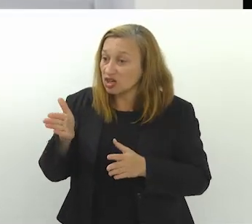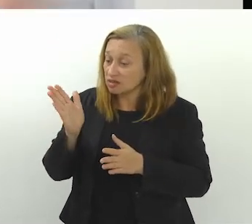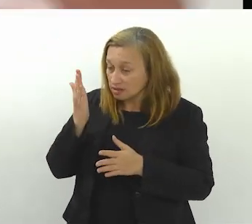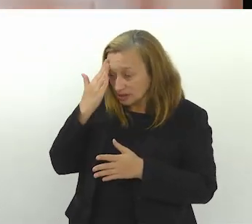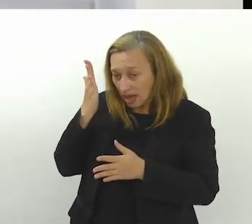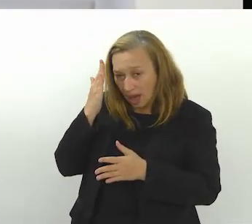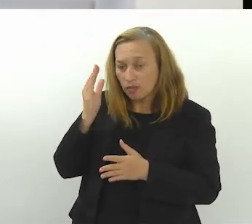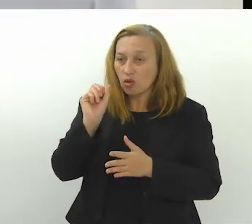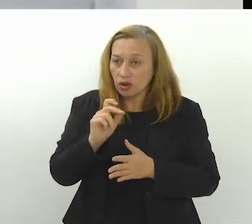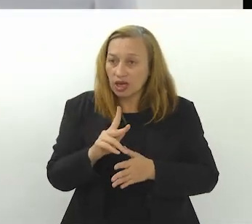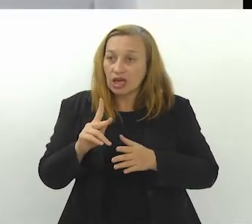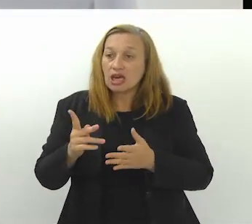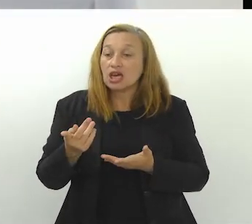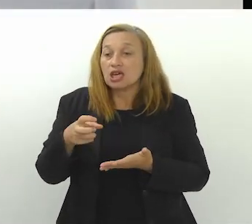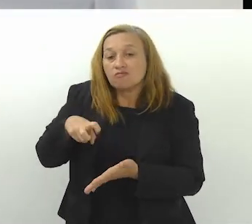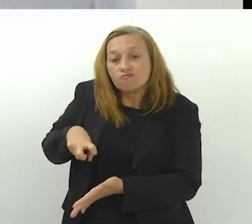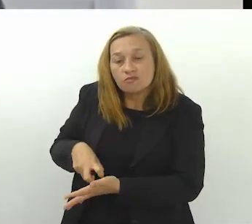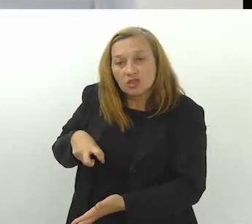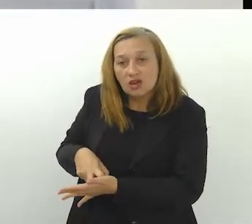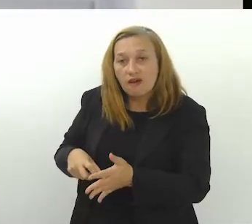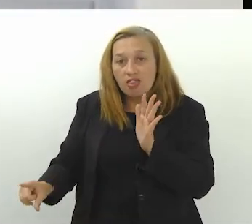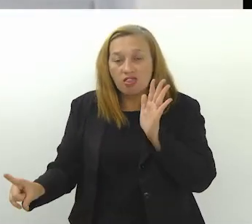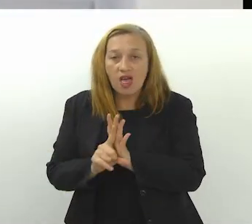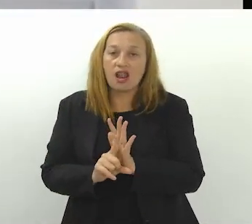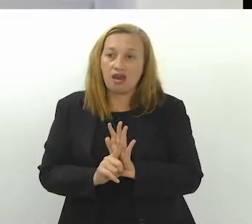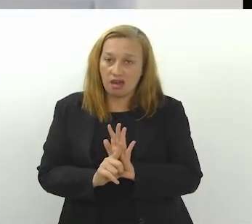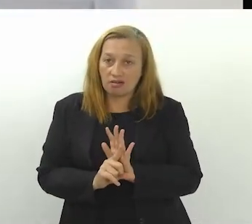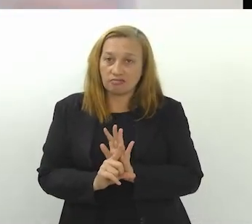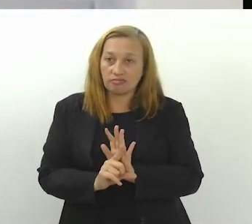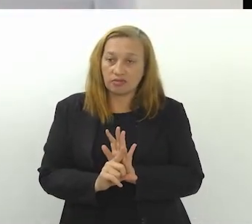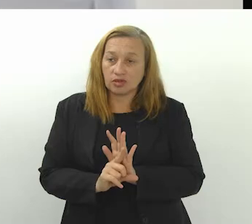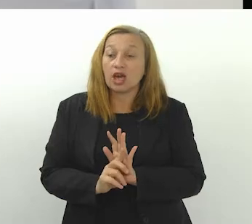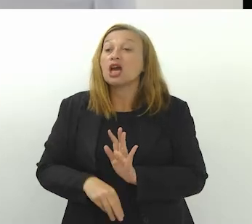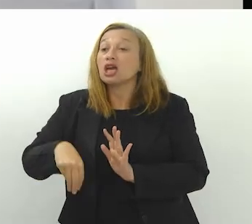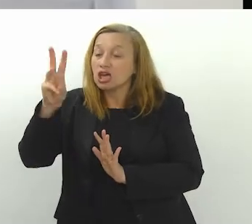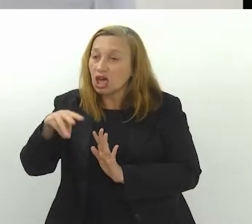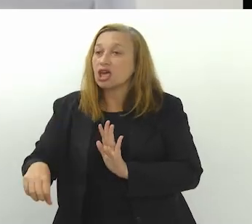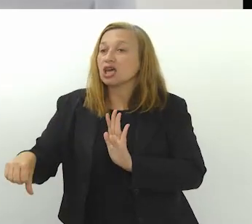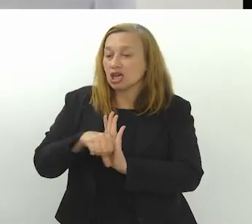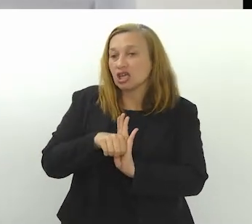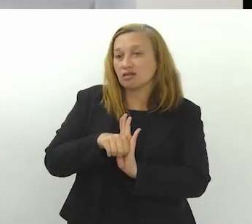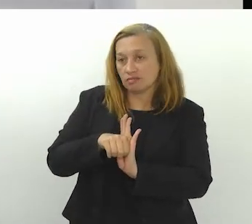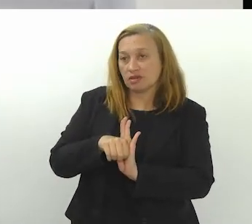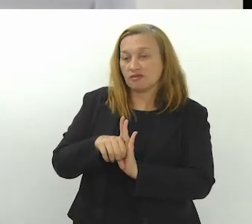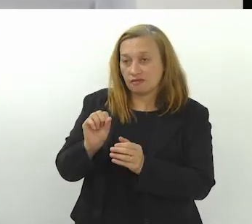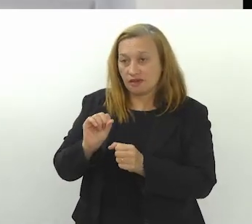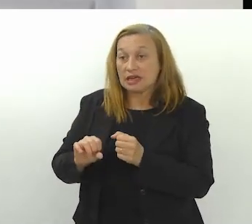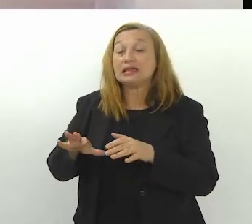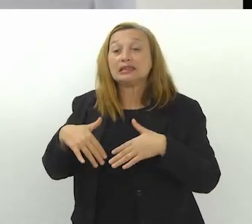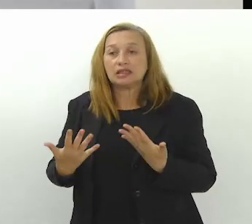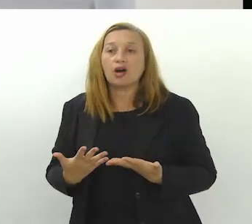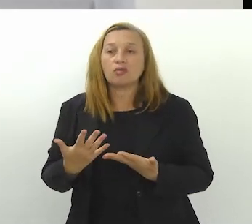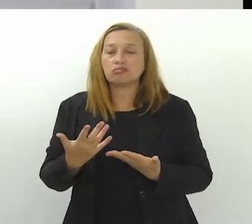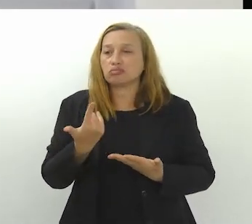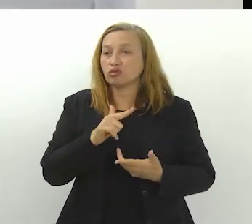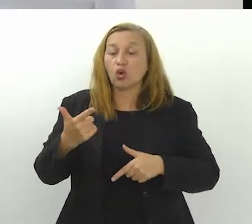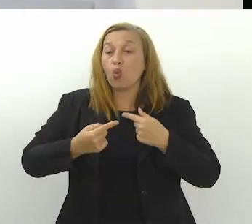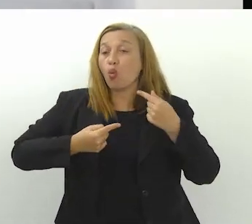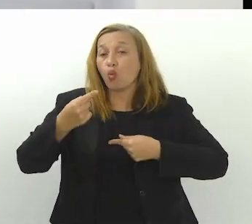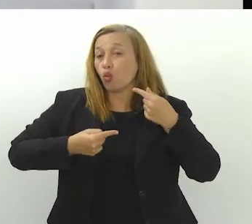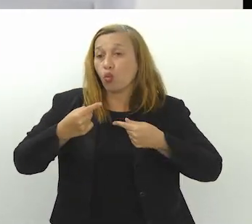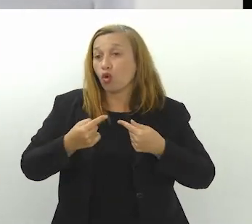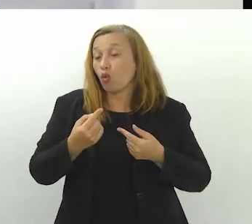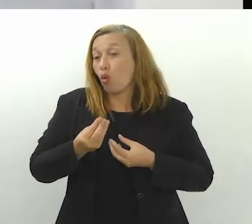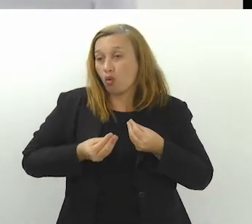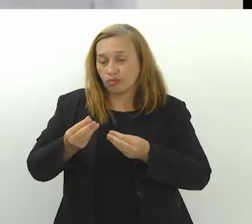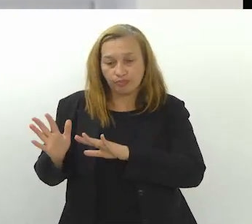e, obviamente, punir dentro da lei aqueles que cometeram crimes. Né? uhum, Então, acho que isso é